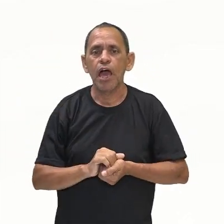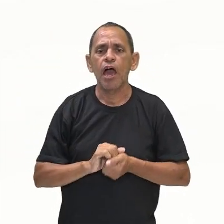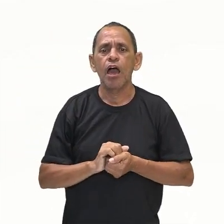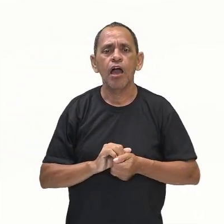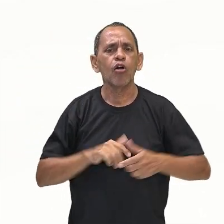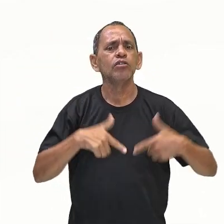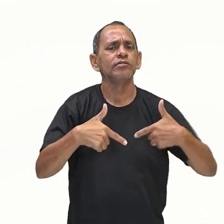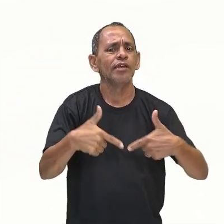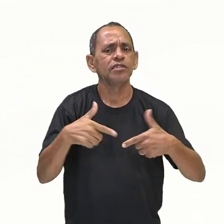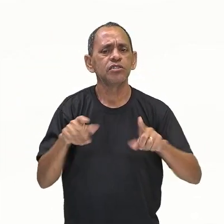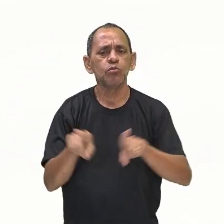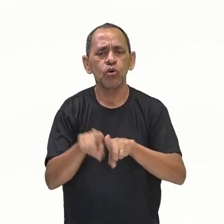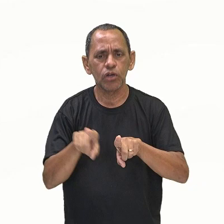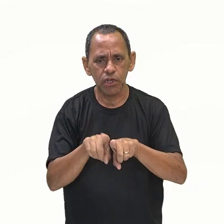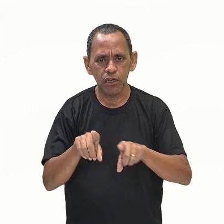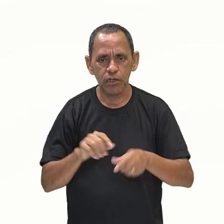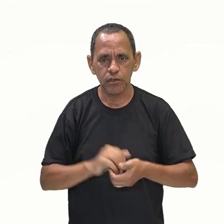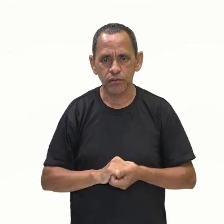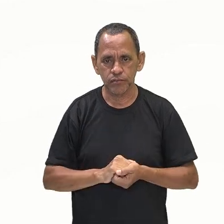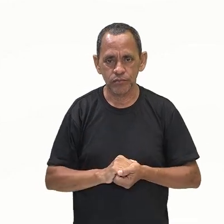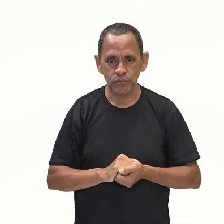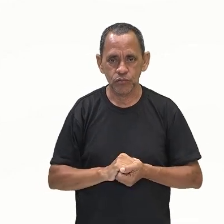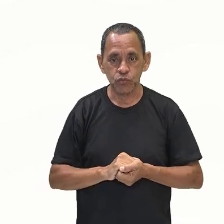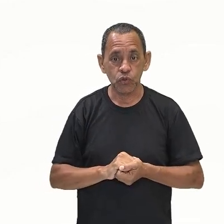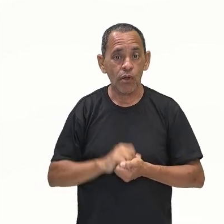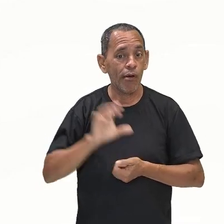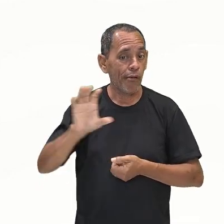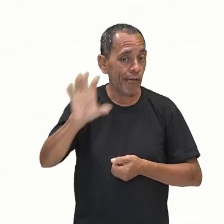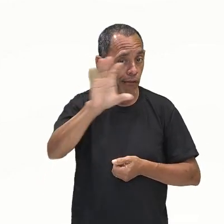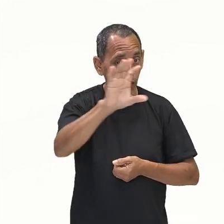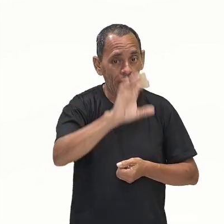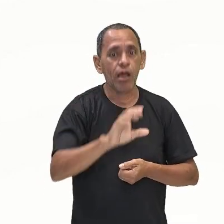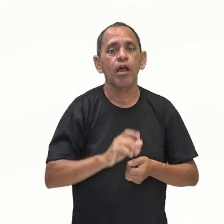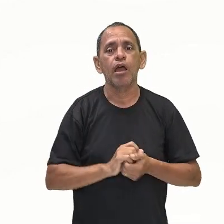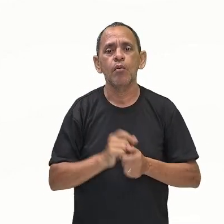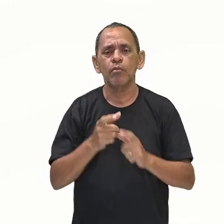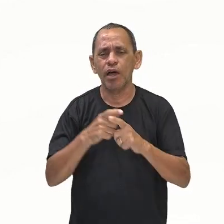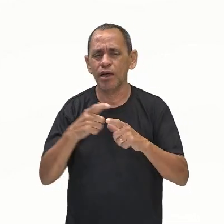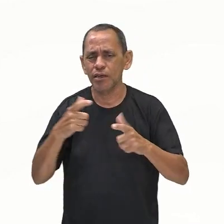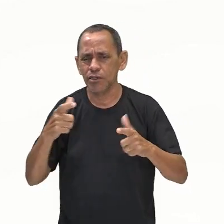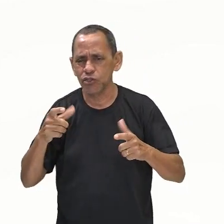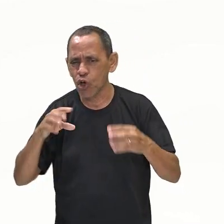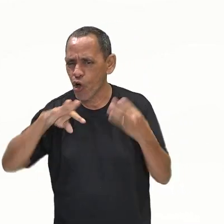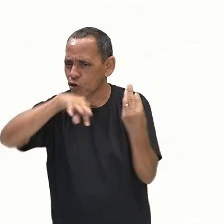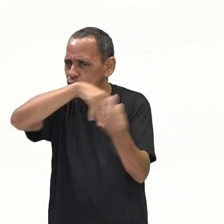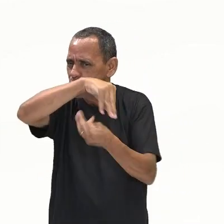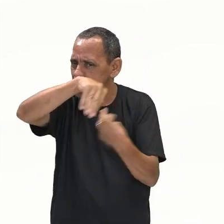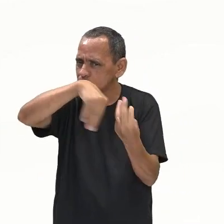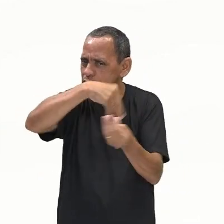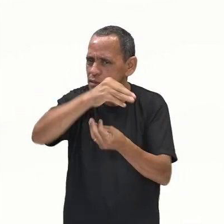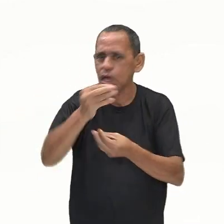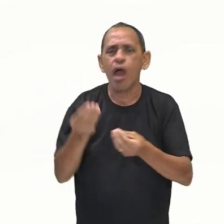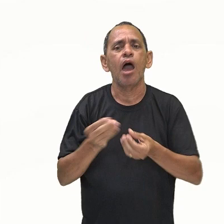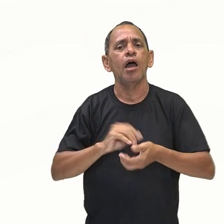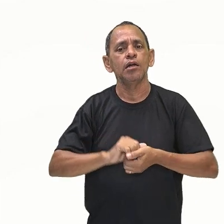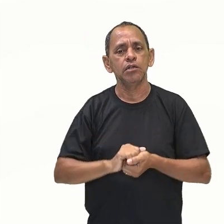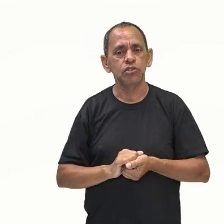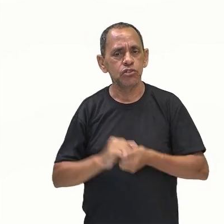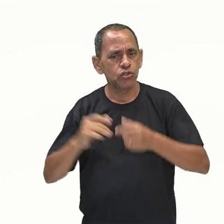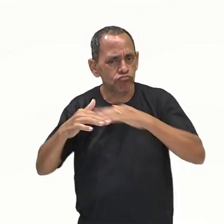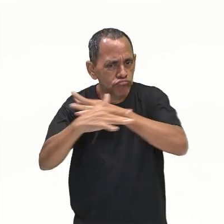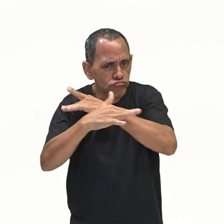os municípios dessa mesma região é o que vai apresentar maior complexidade, uma área urbana maior, vai ter